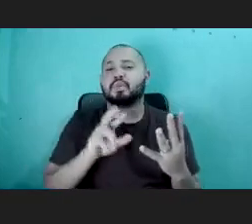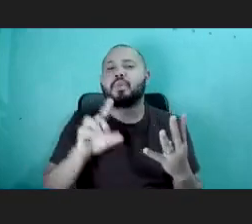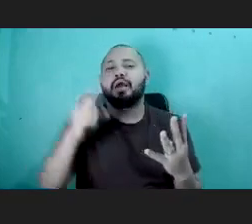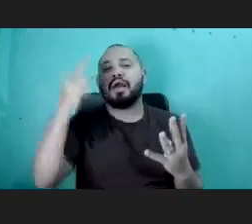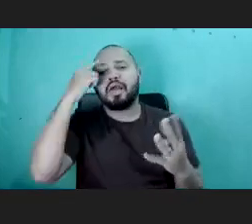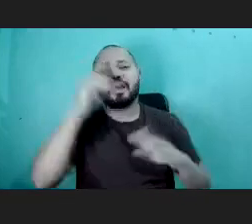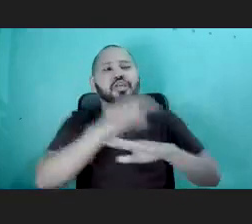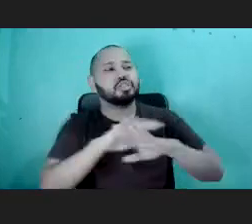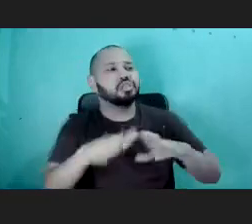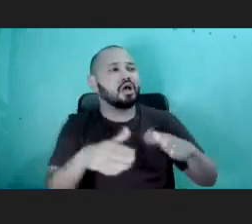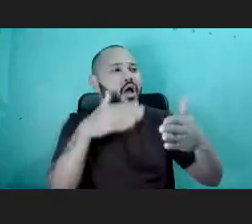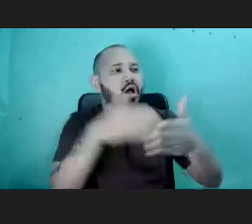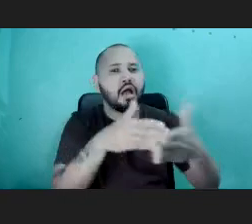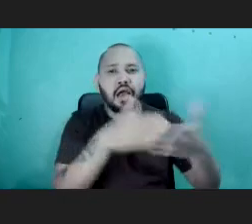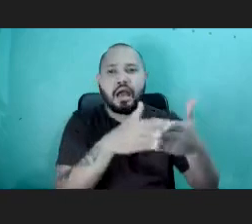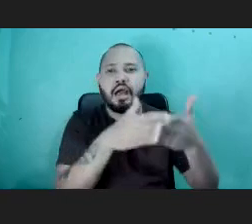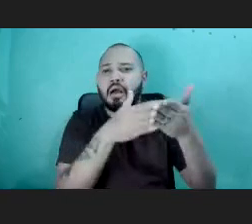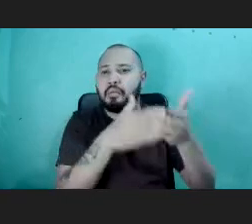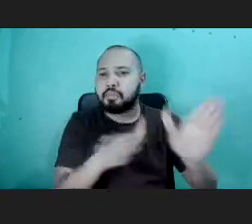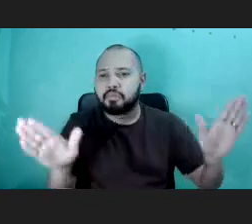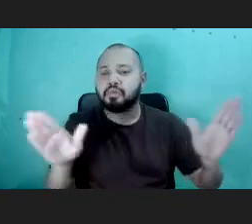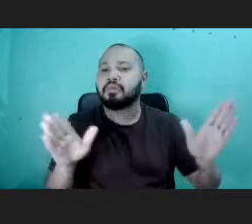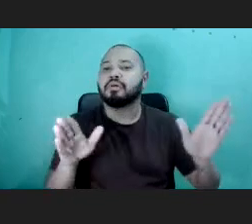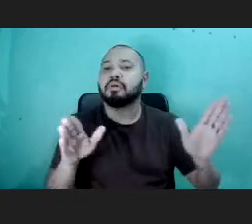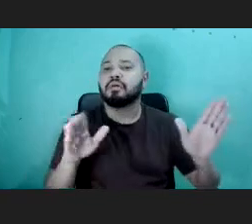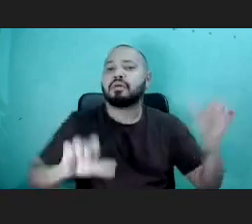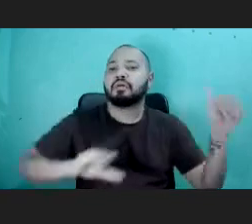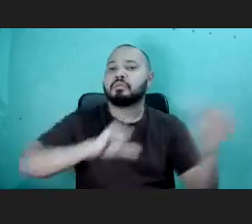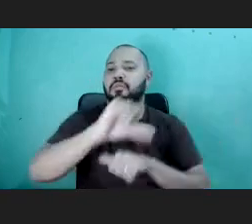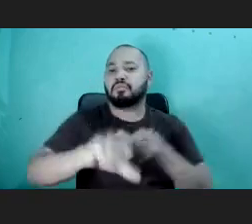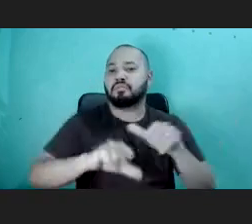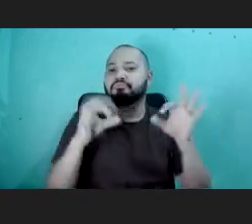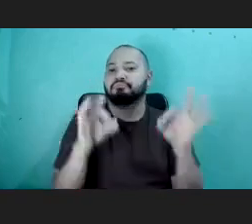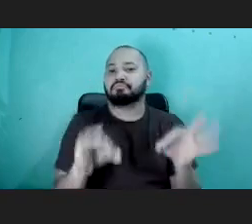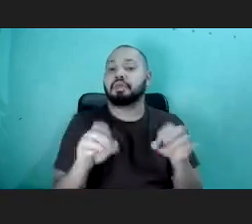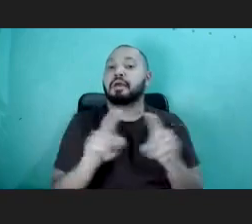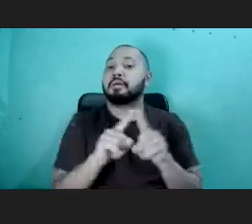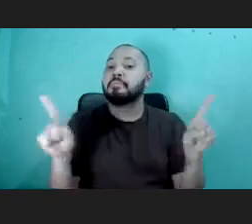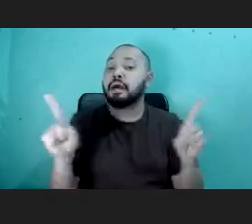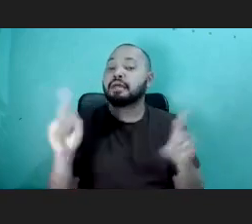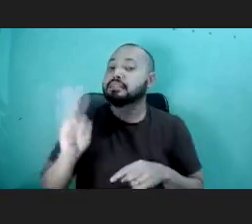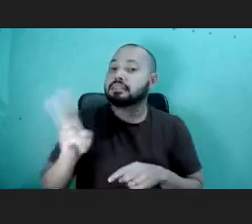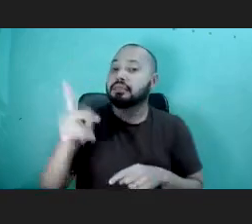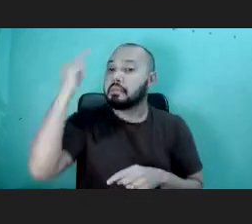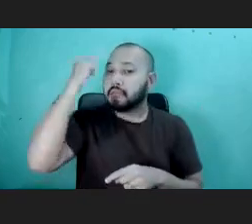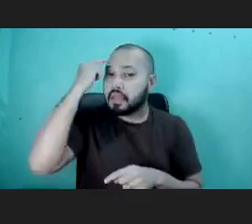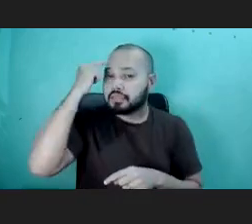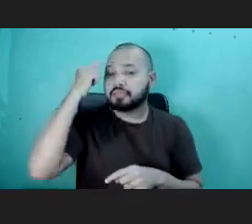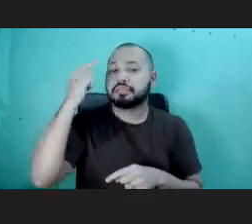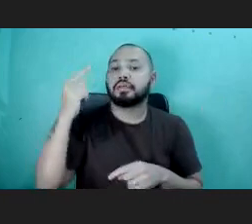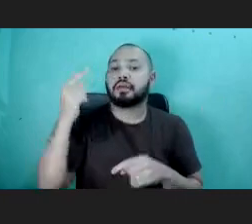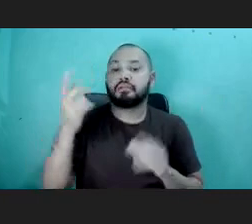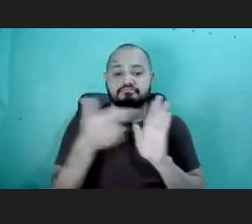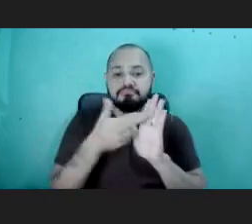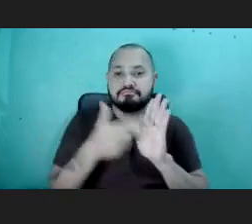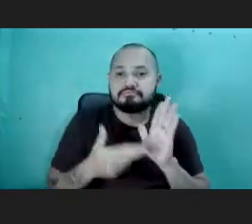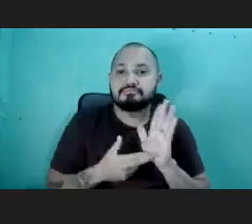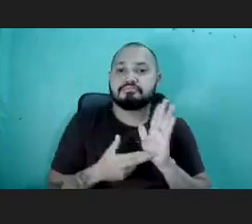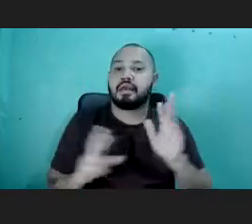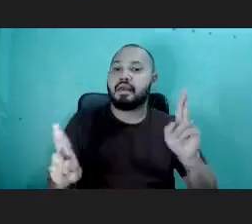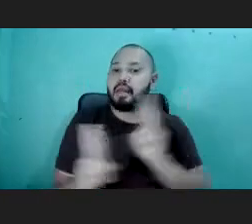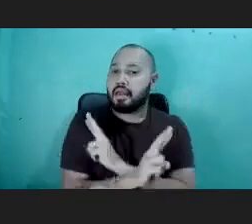como iria propor o modelo social, mas questionar esses valores, essas normas e essas relações de